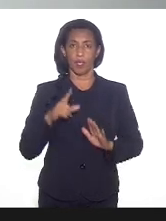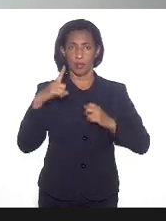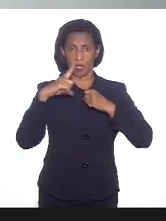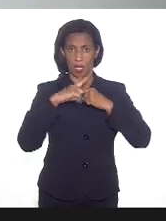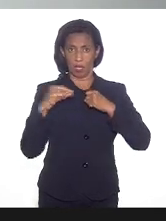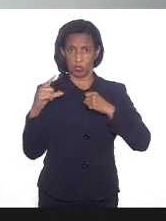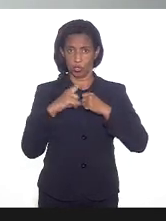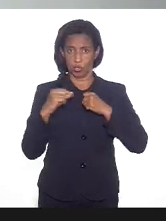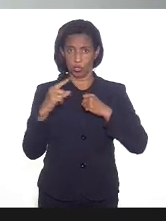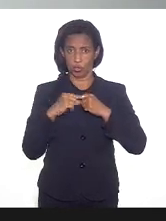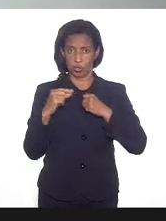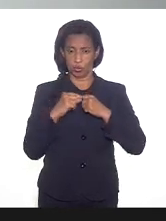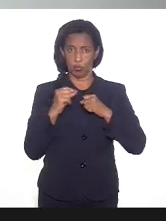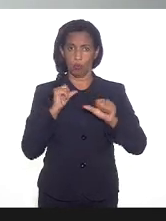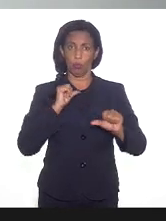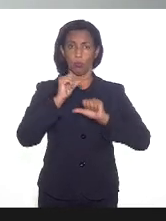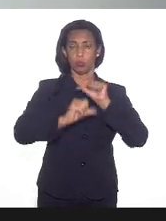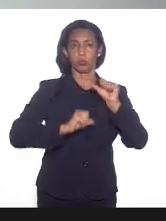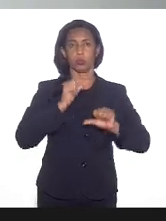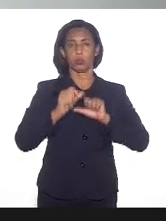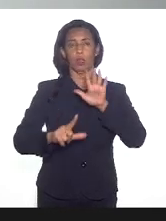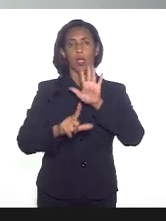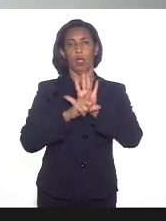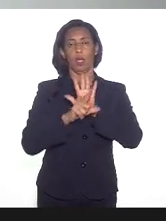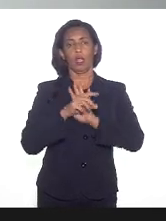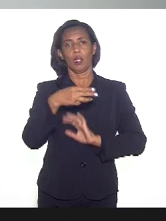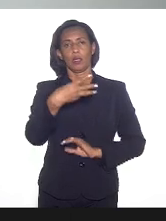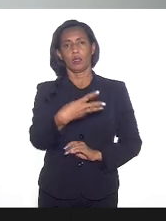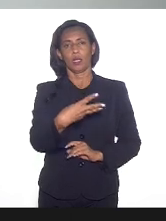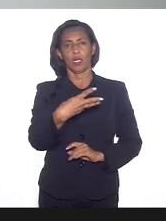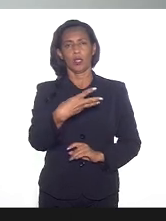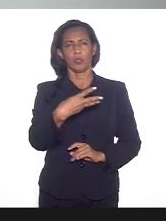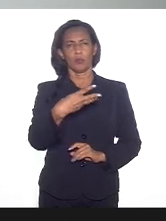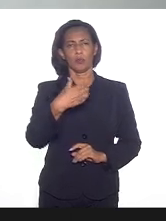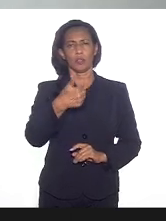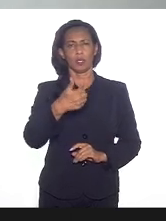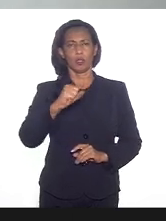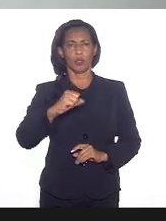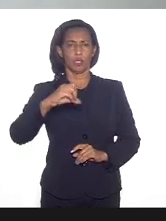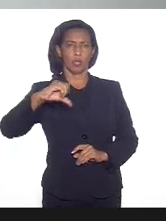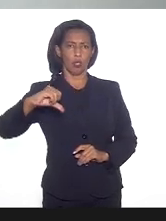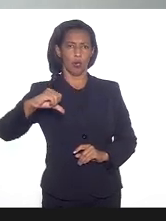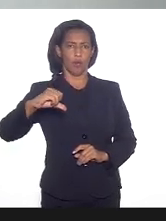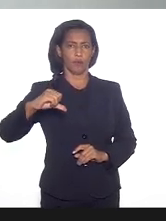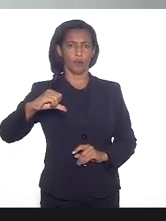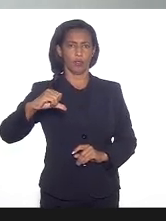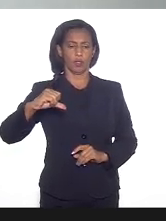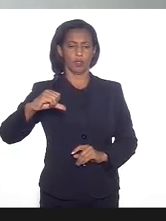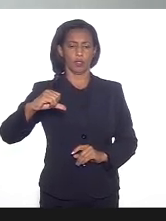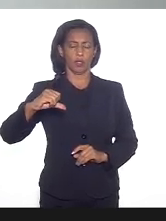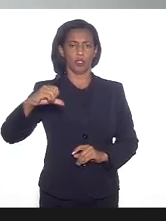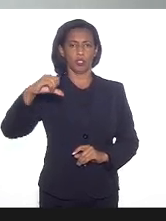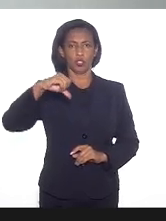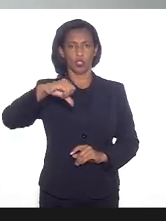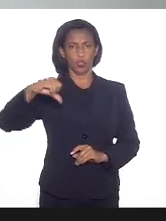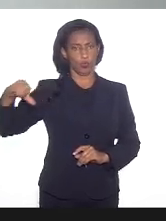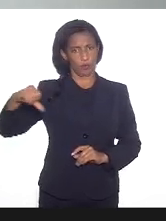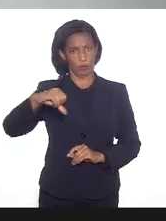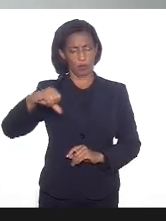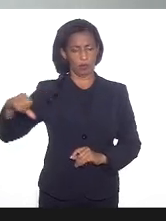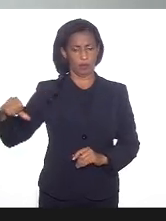artigo alterando a Lei 3.189, de 22 de fevereiro de